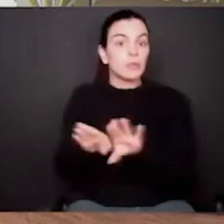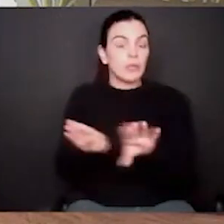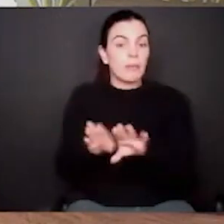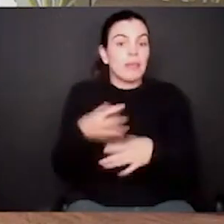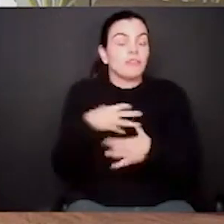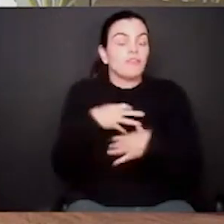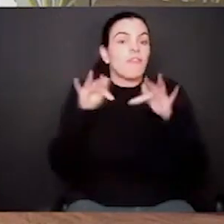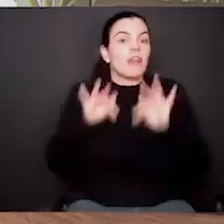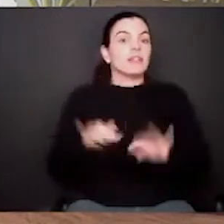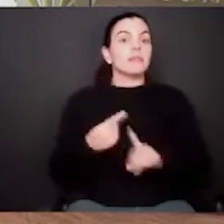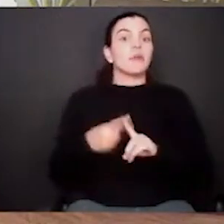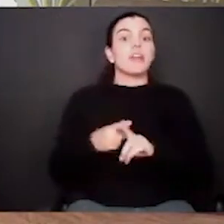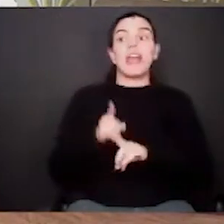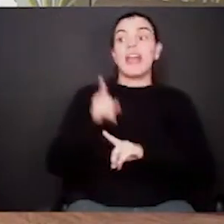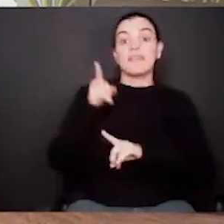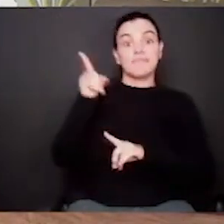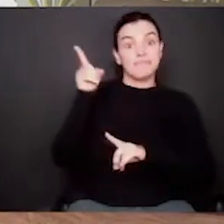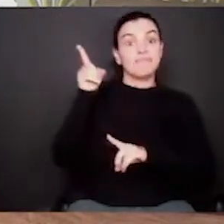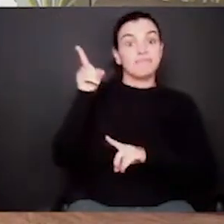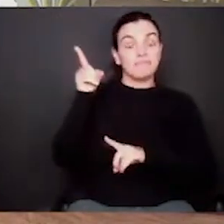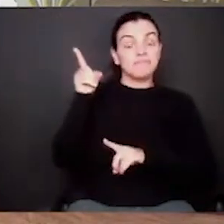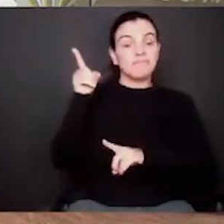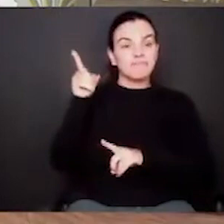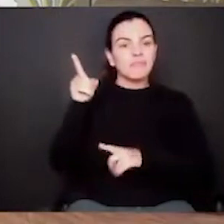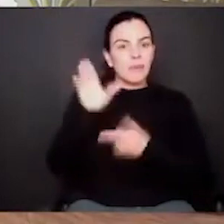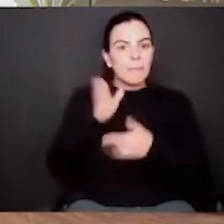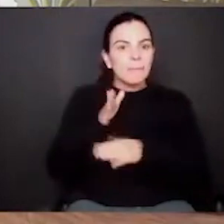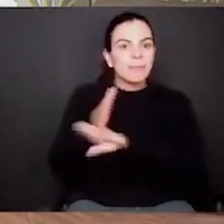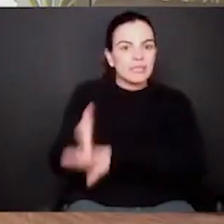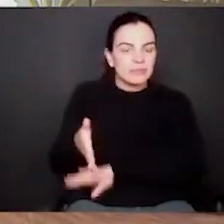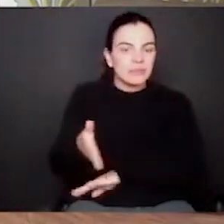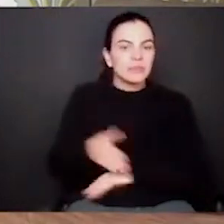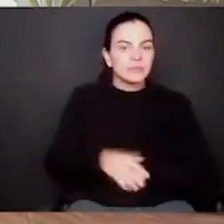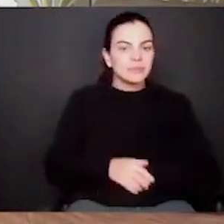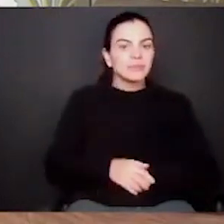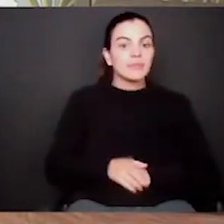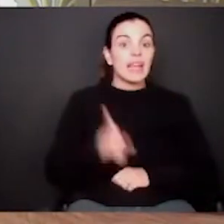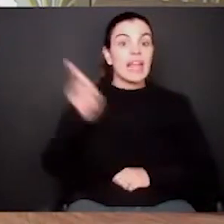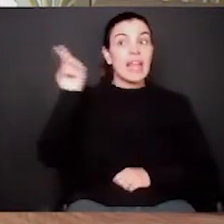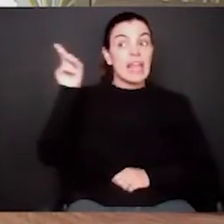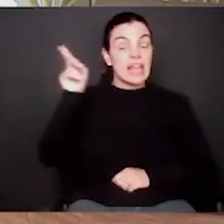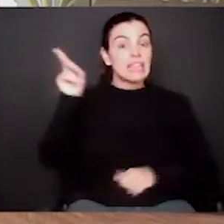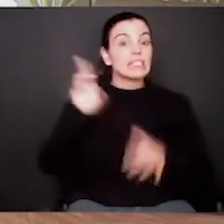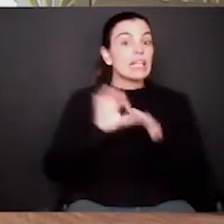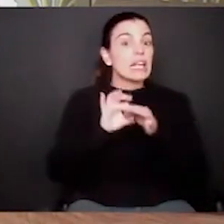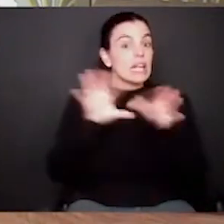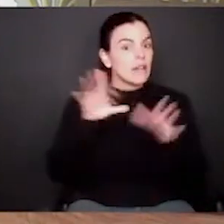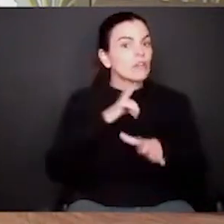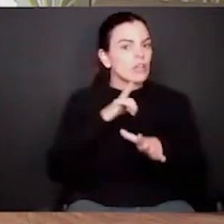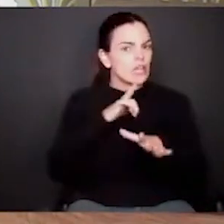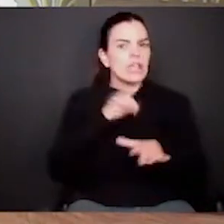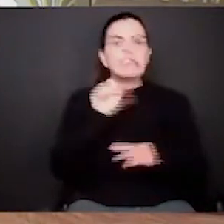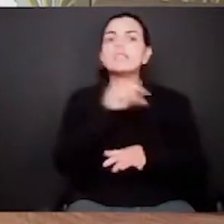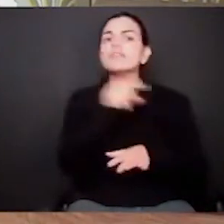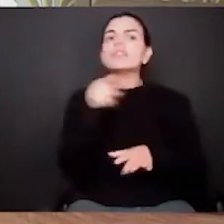plano municipal, que é um plano, ele está à disposição, depois para quem quiser eu posso fornecer, que é um